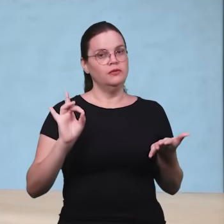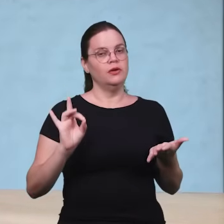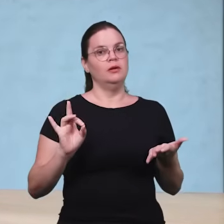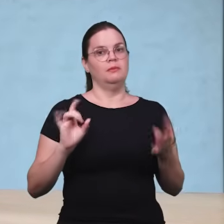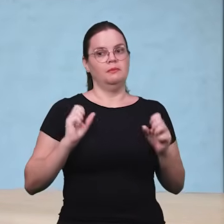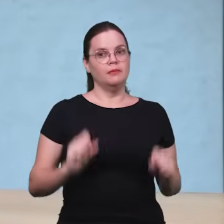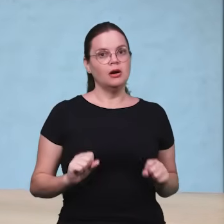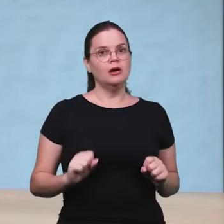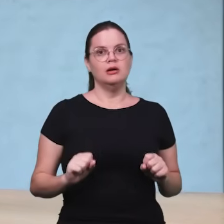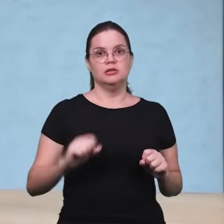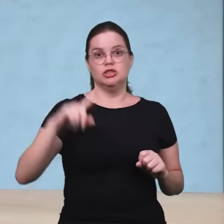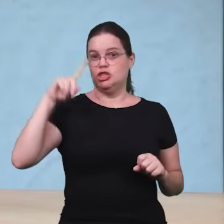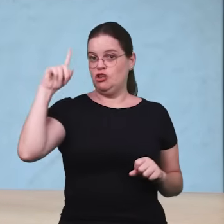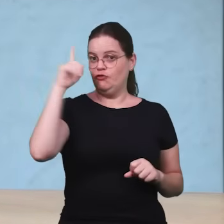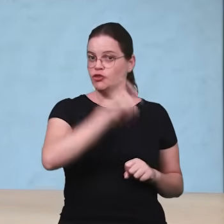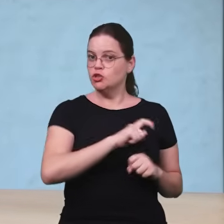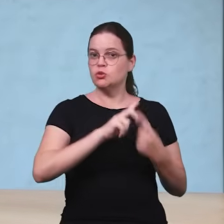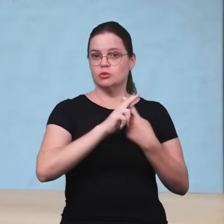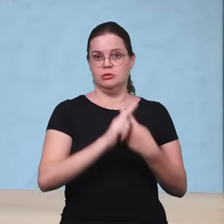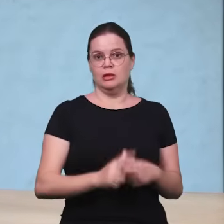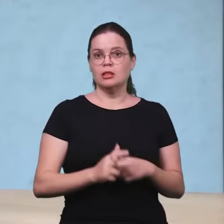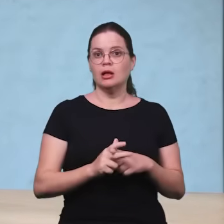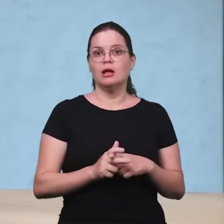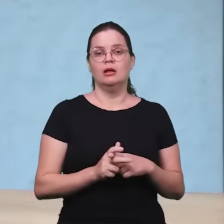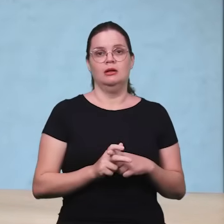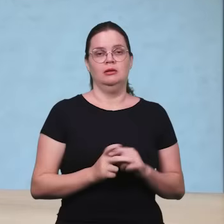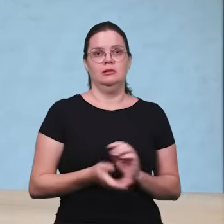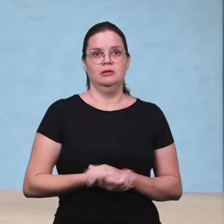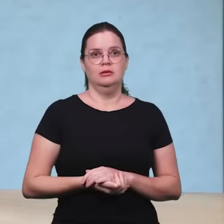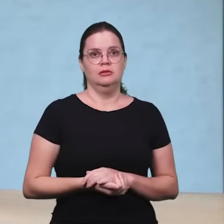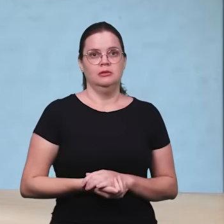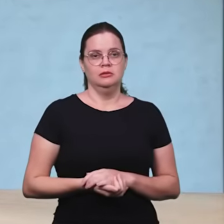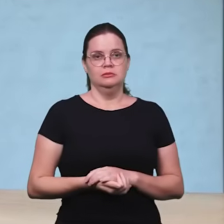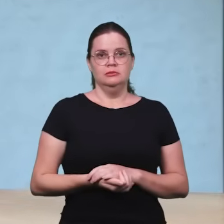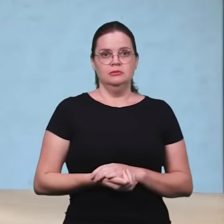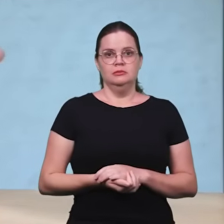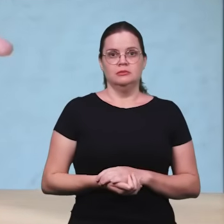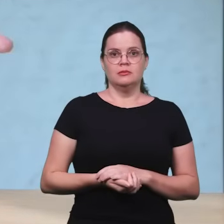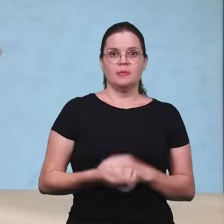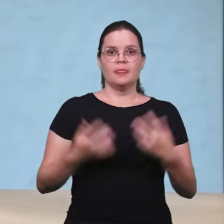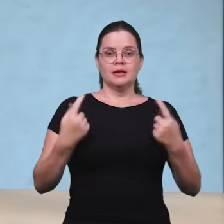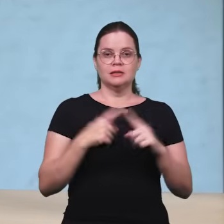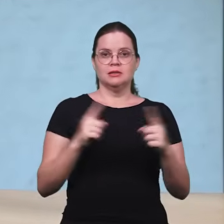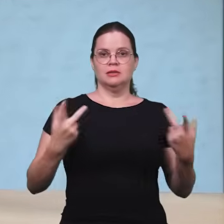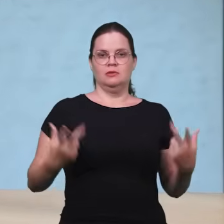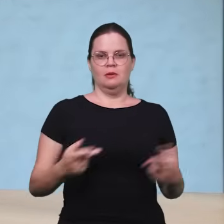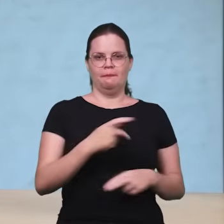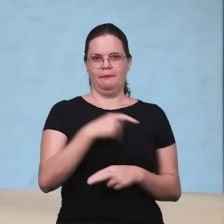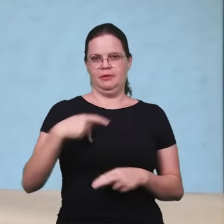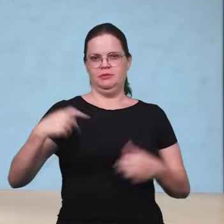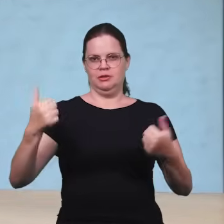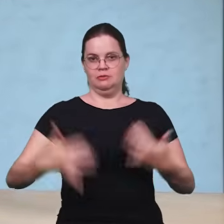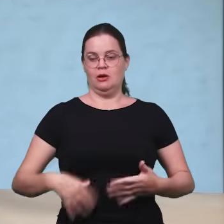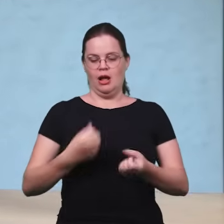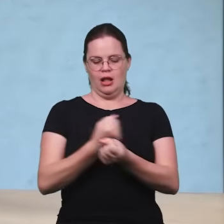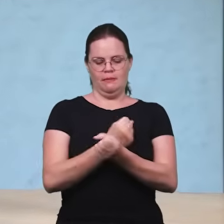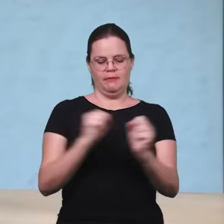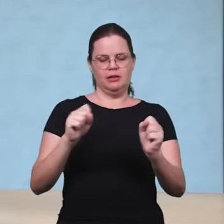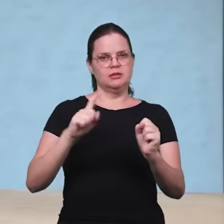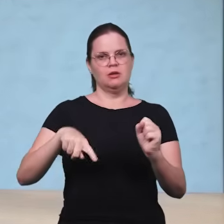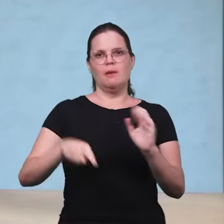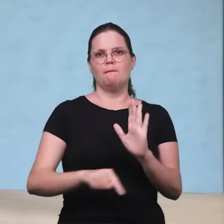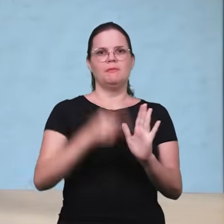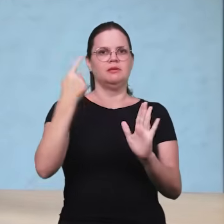Mas, como o pastor mencionou aqui, uma libertação do Espírito Santo, ela é um primeiro passo